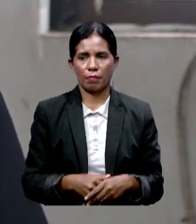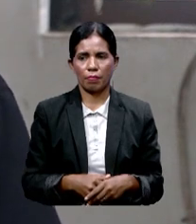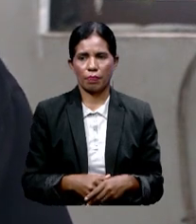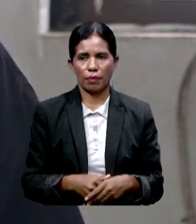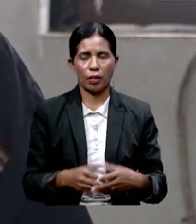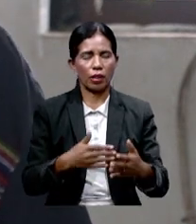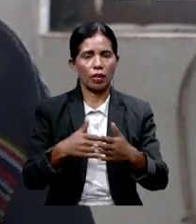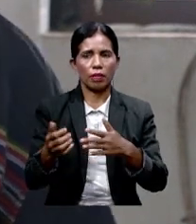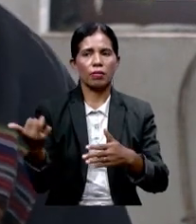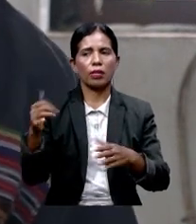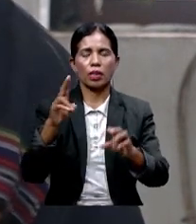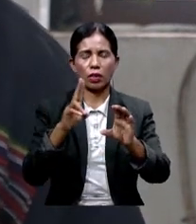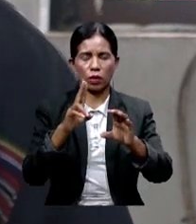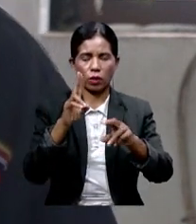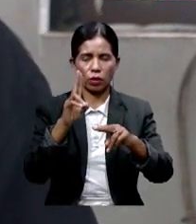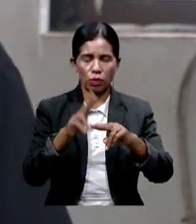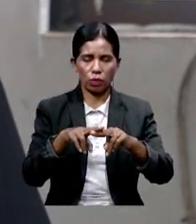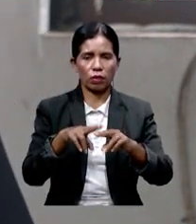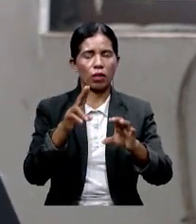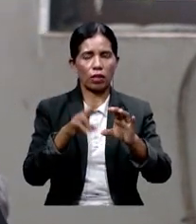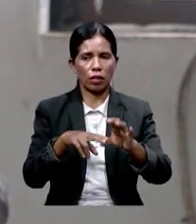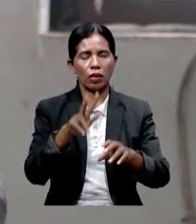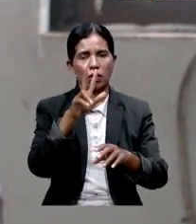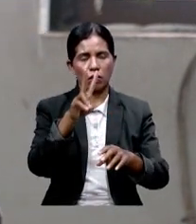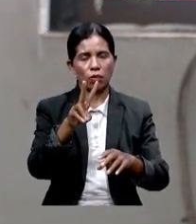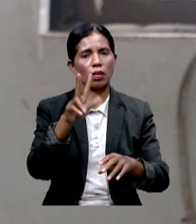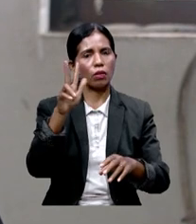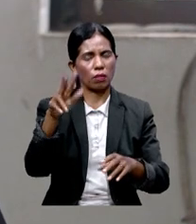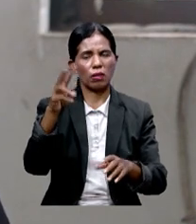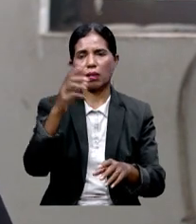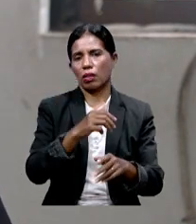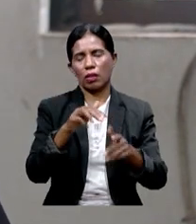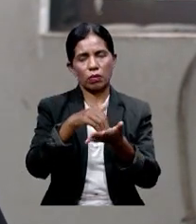masia turia adere ida nai ru ade nai tu dar ma ba ma mri ke.